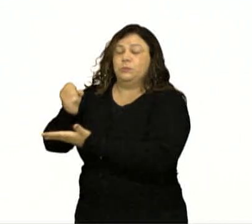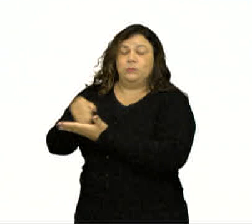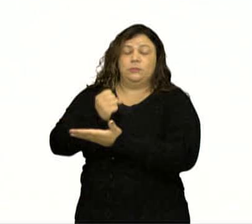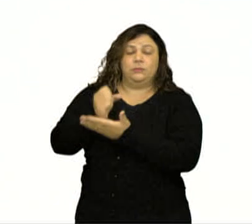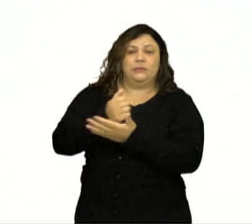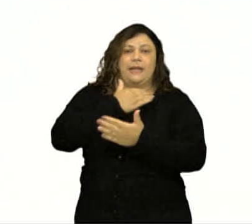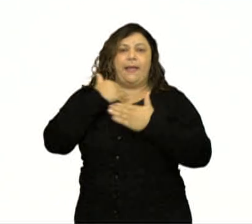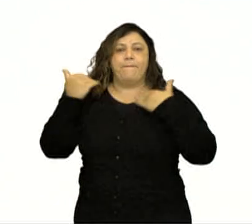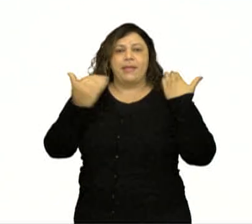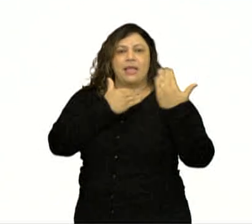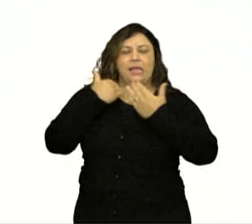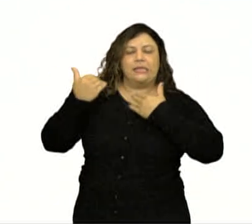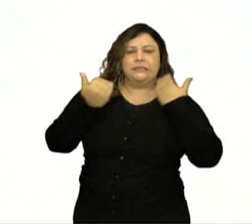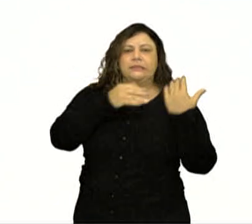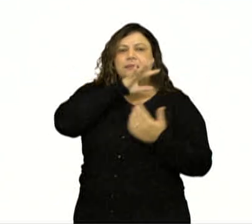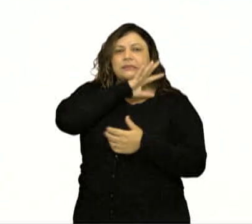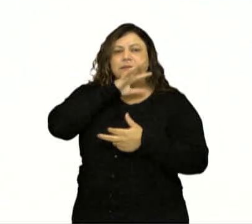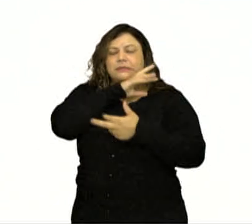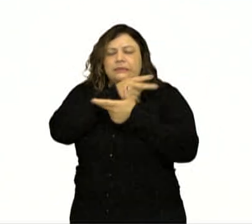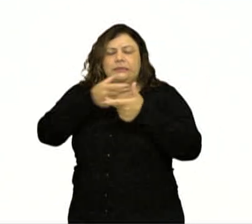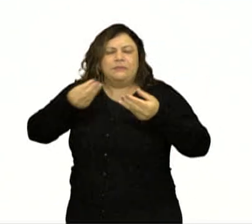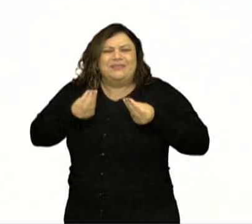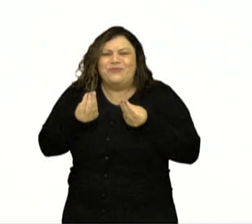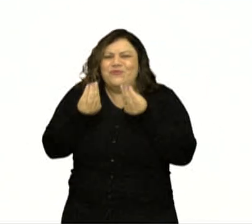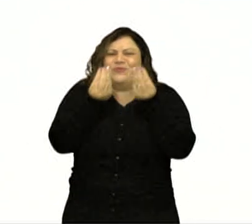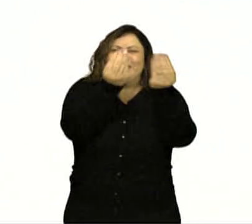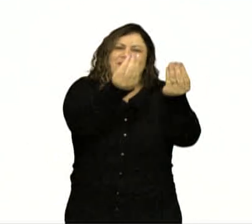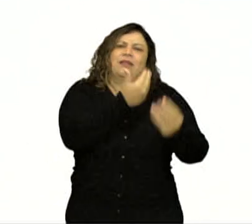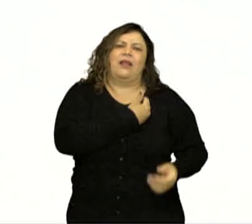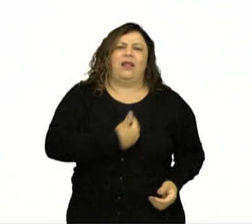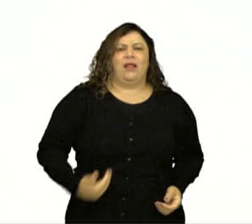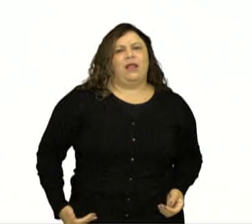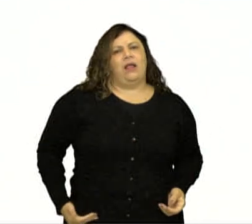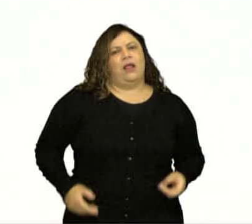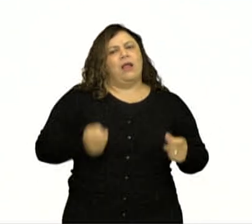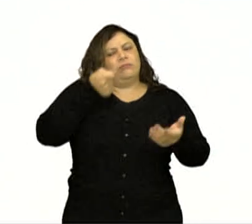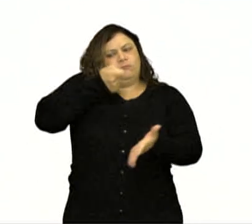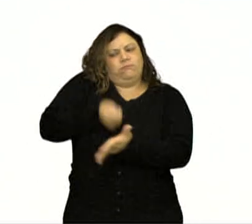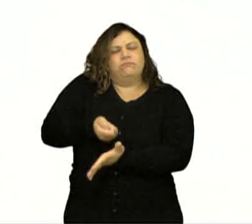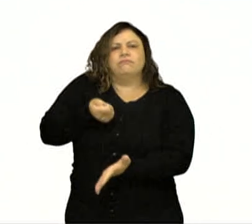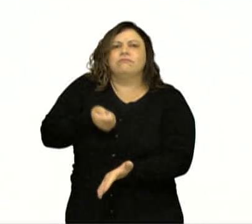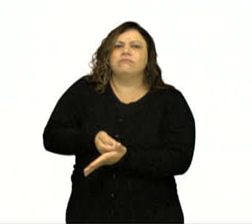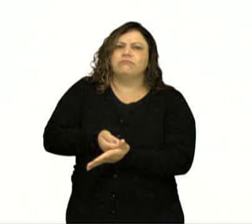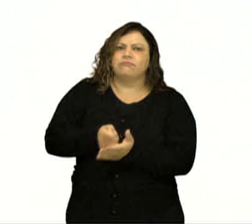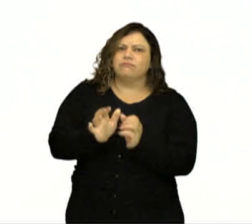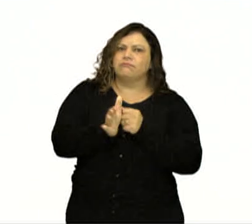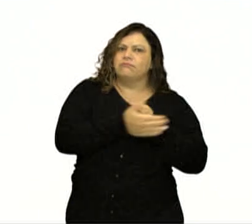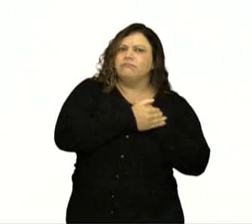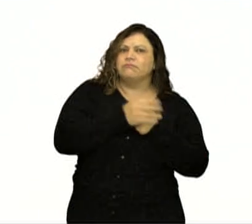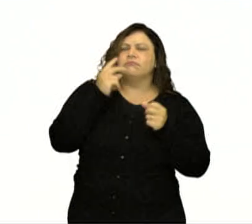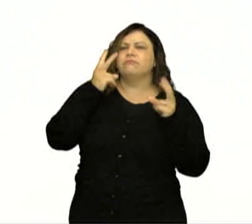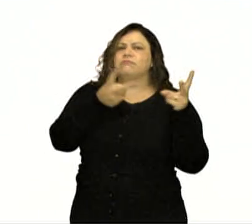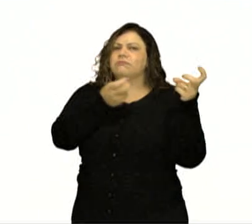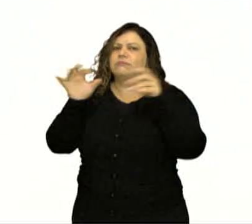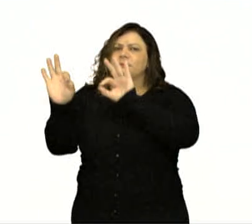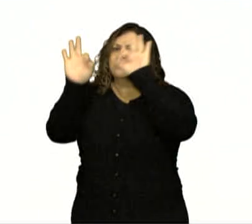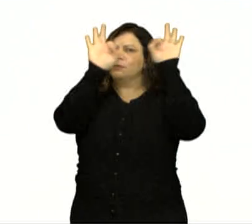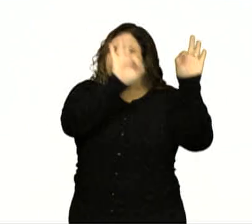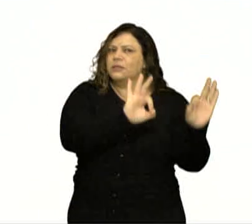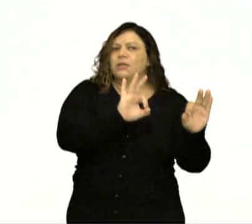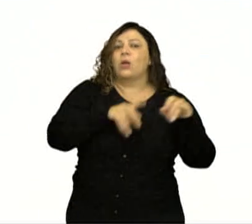fossem entregues ao governo assim, de maneira obrigatória. Então você percebe nessa imagem que está na sua tela,